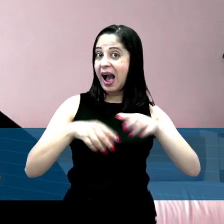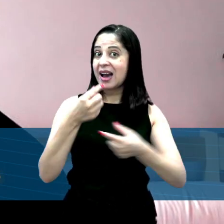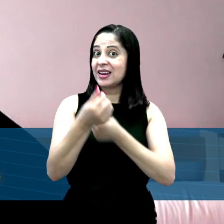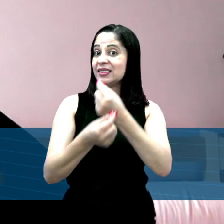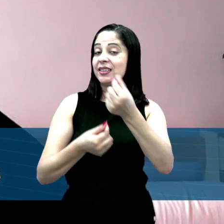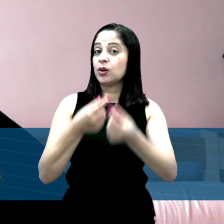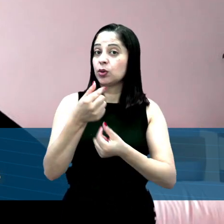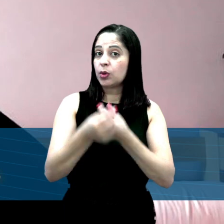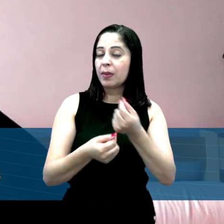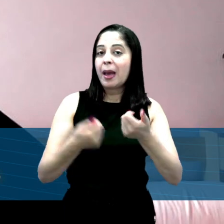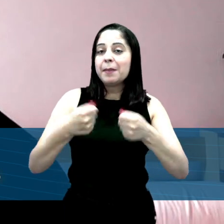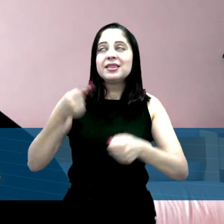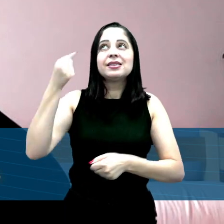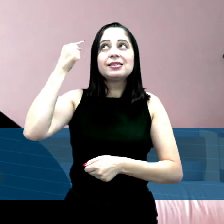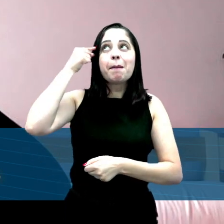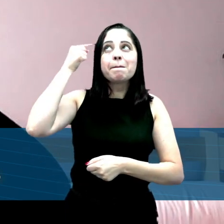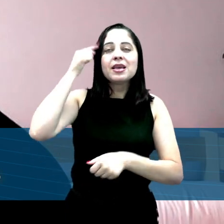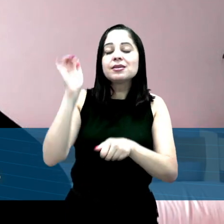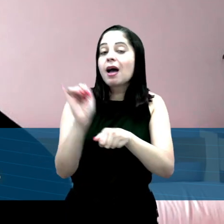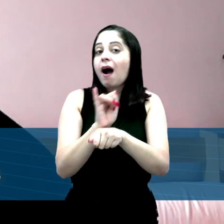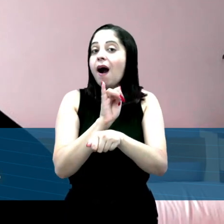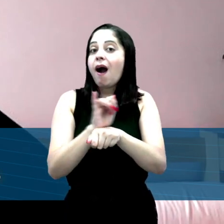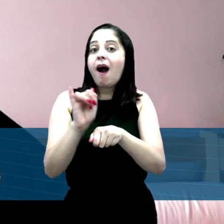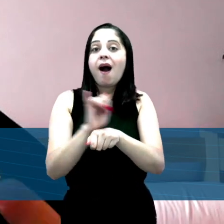olhar soluções, né, como